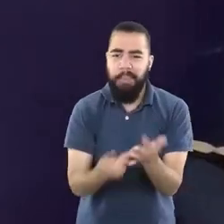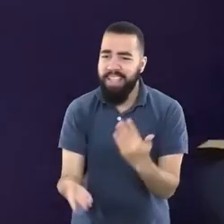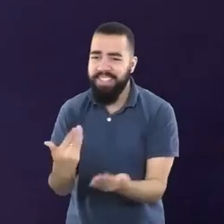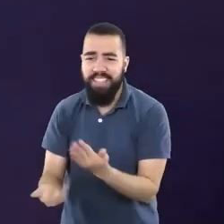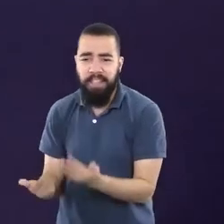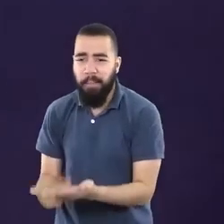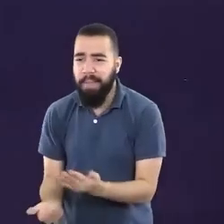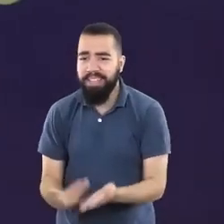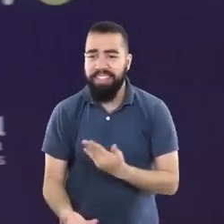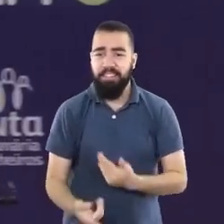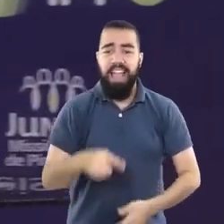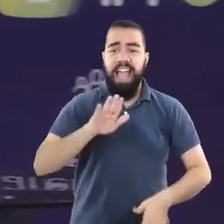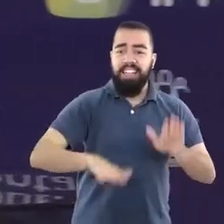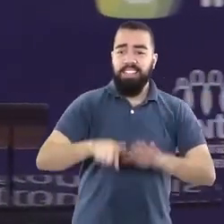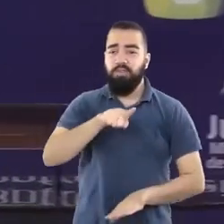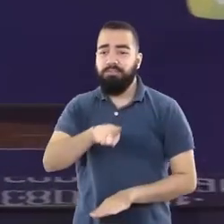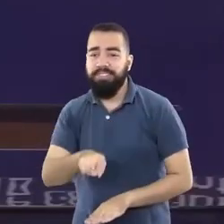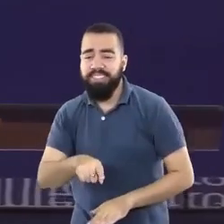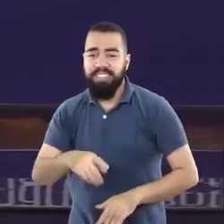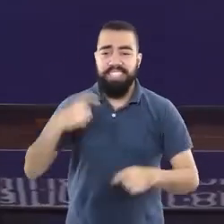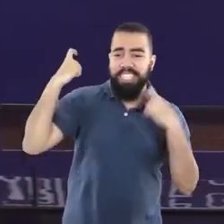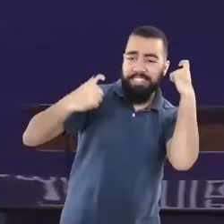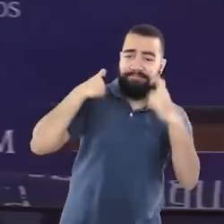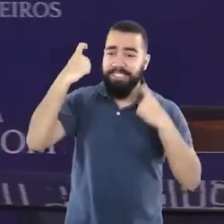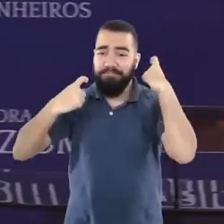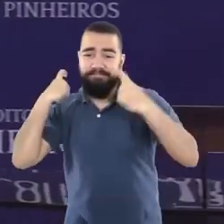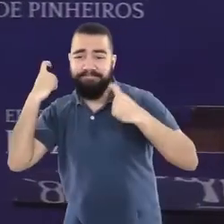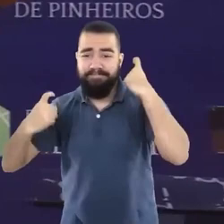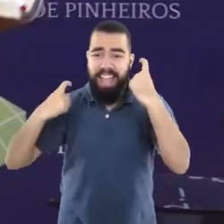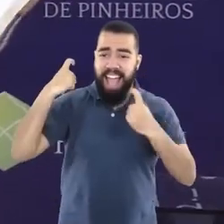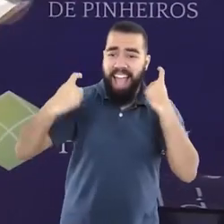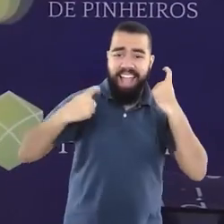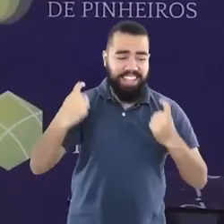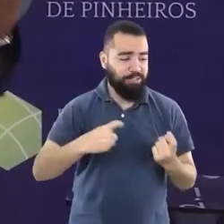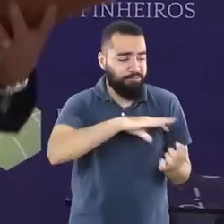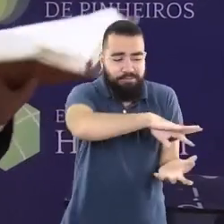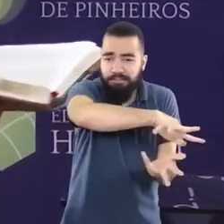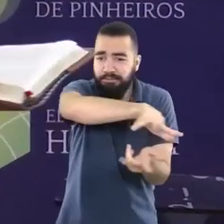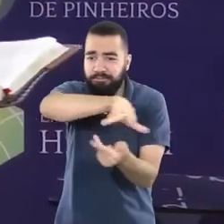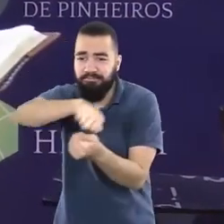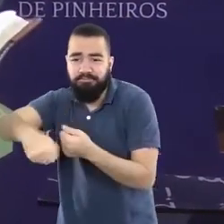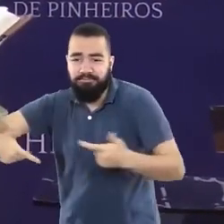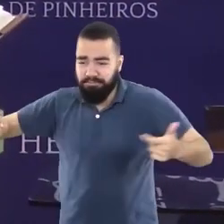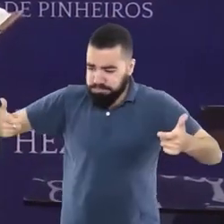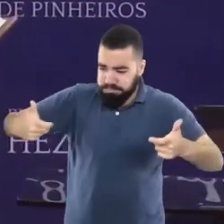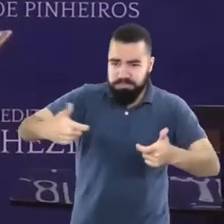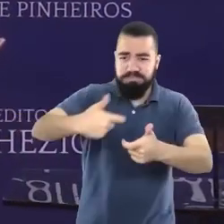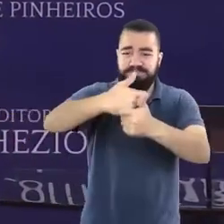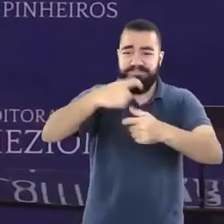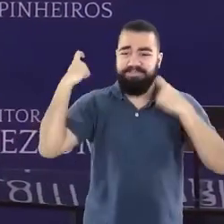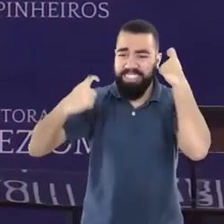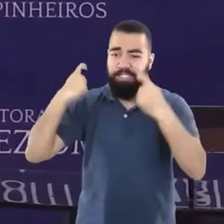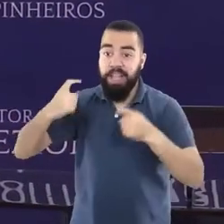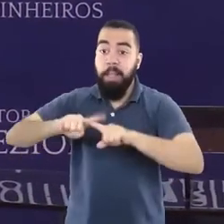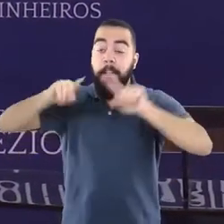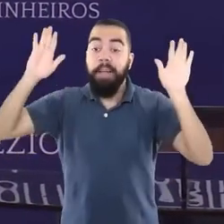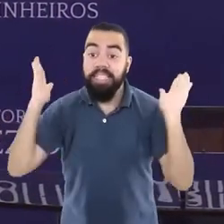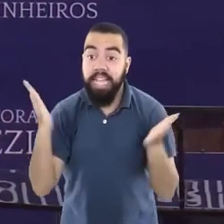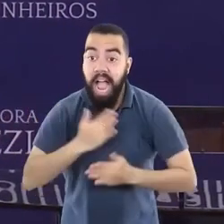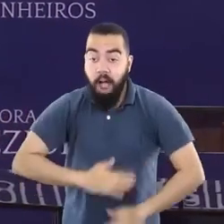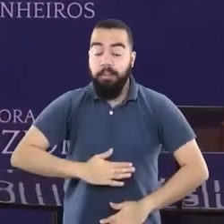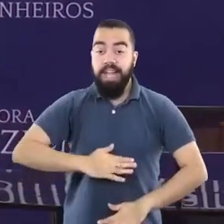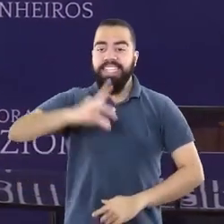avizinha, talvez você esteja com o seu coração preocupado com todo o cenário que se avizinha por aí, mas eu quero dizer para você que Deus